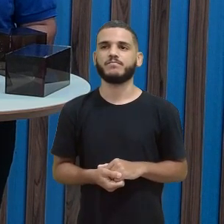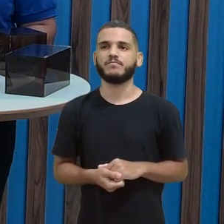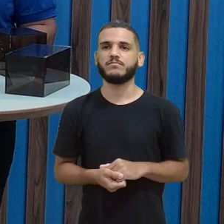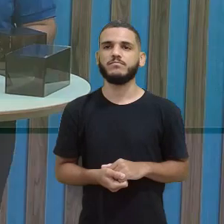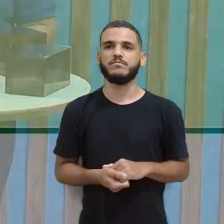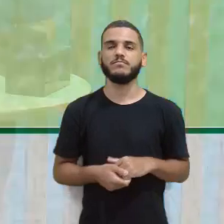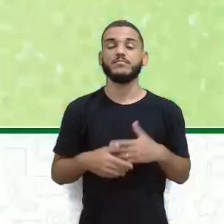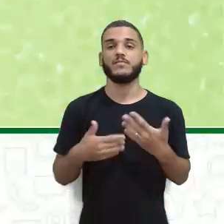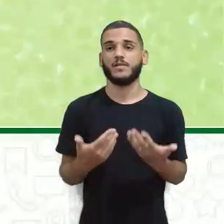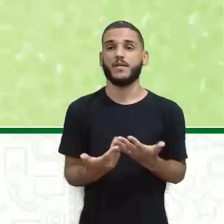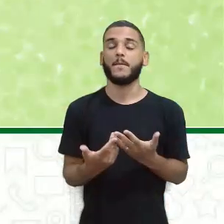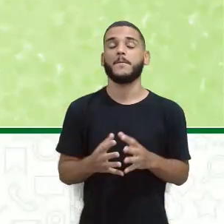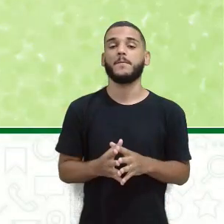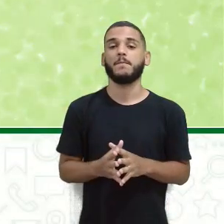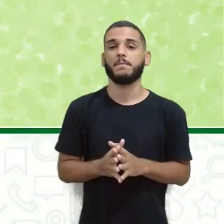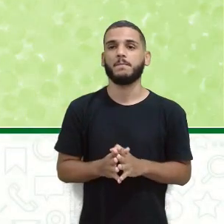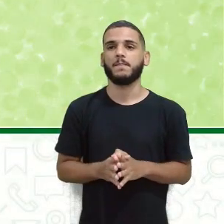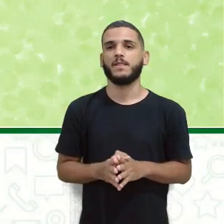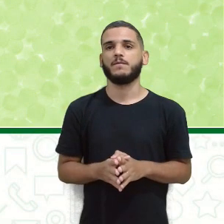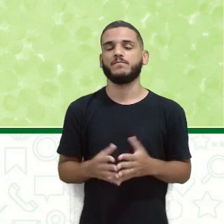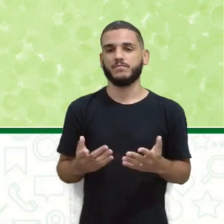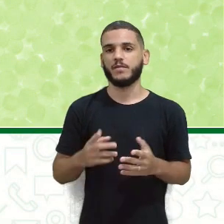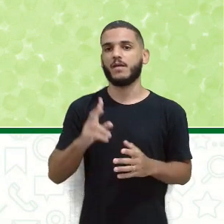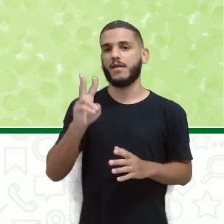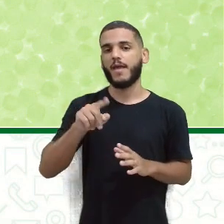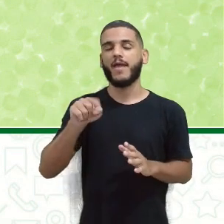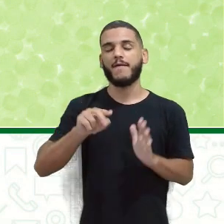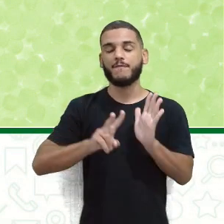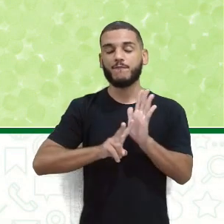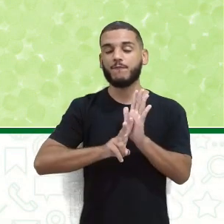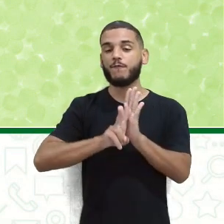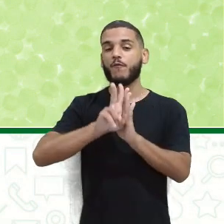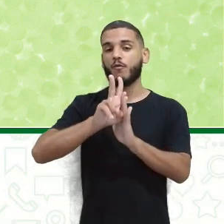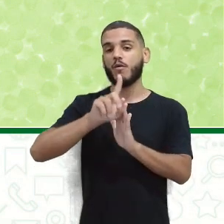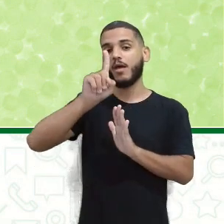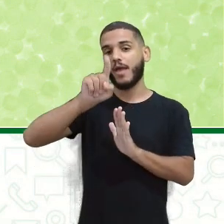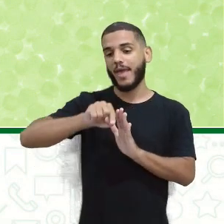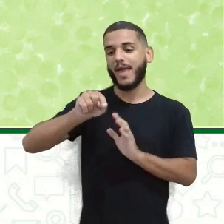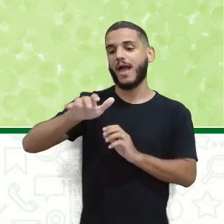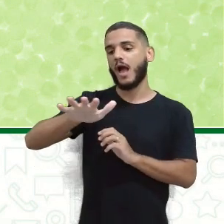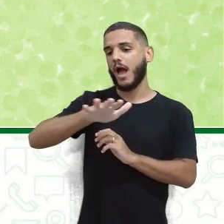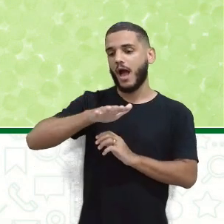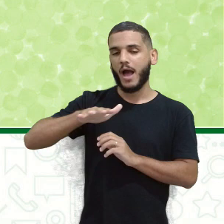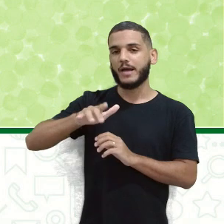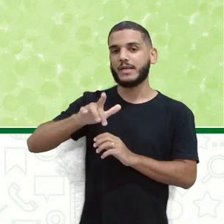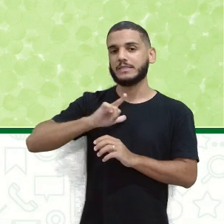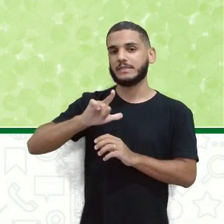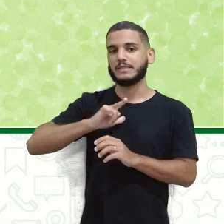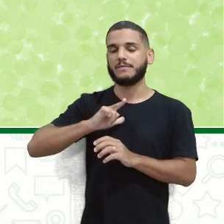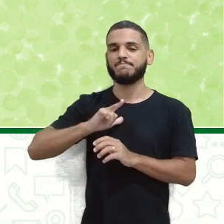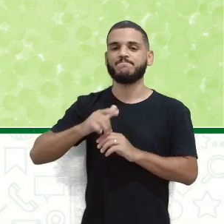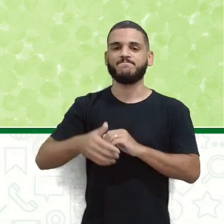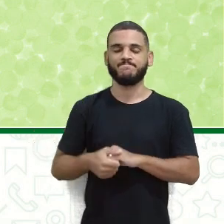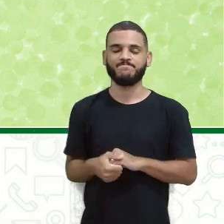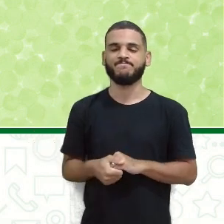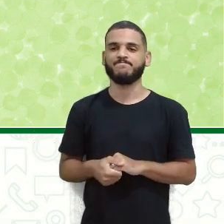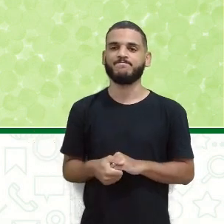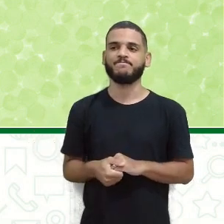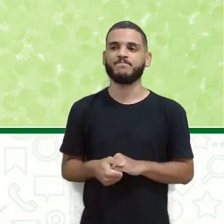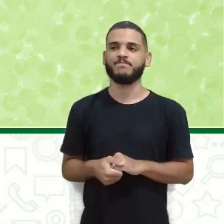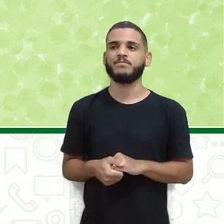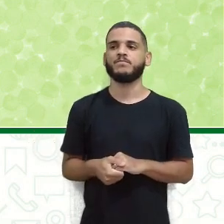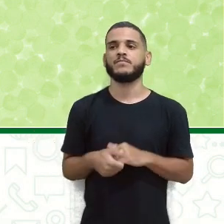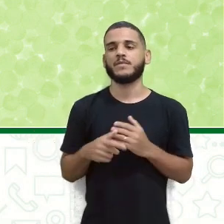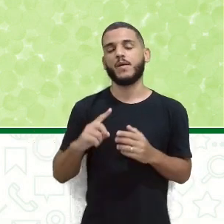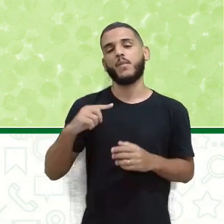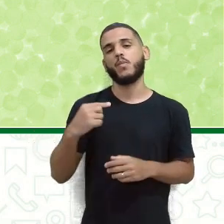Eu tenho que volume é espaço ocupado, né? Então,